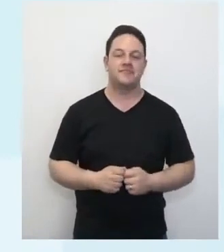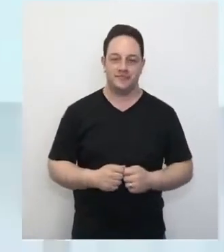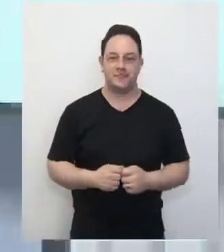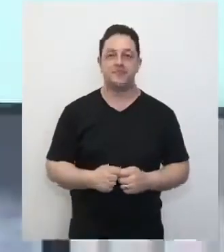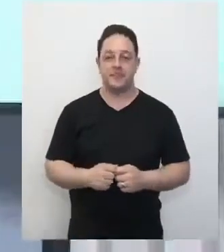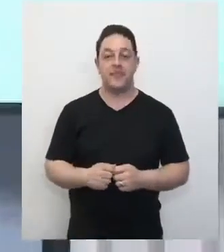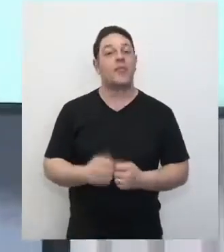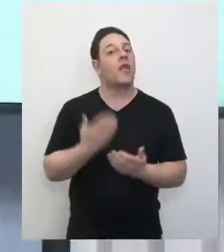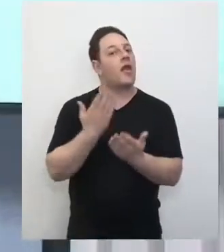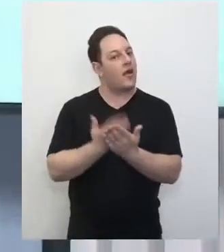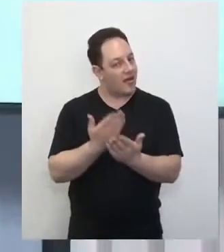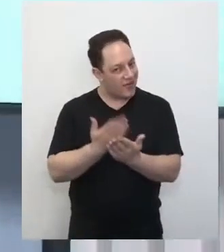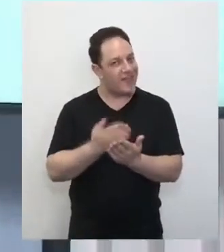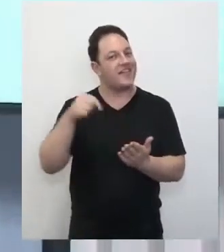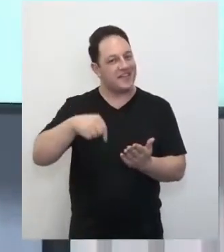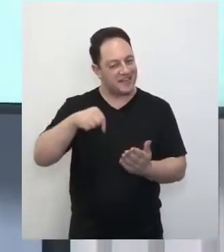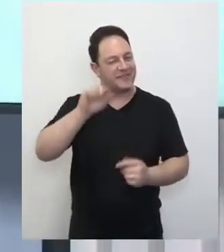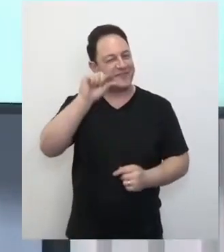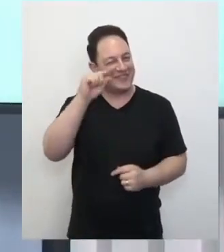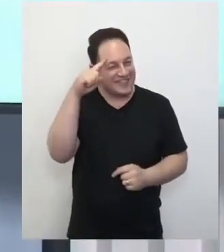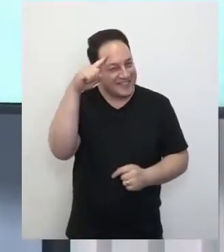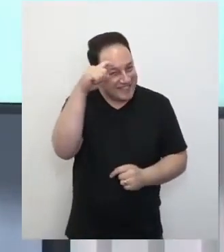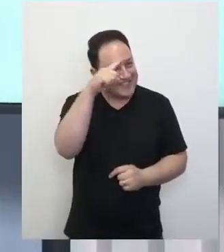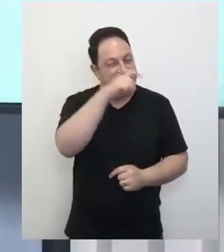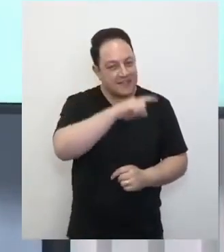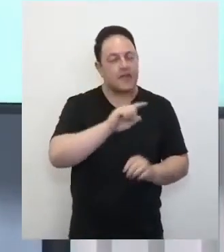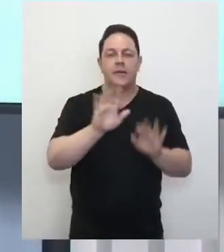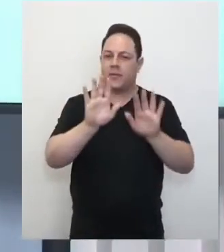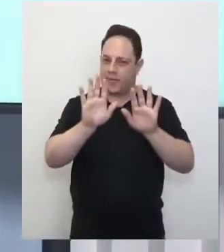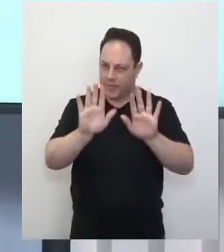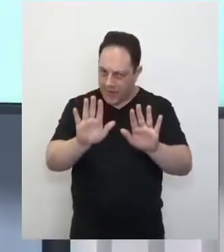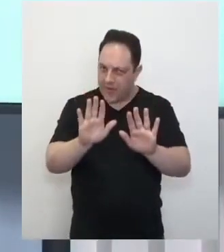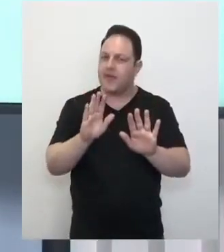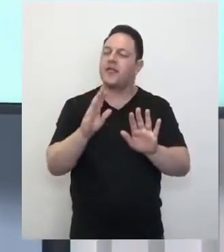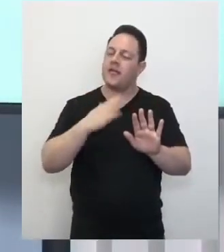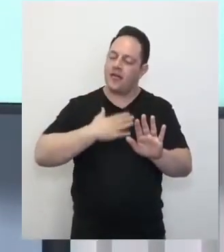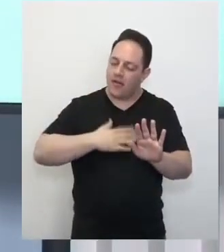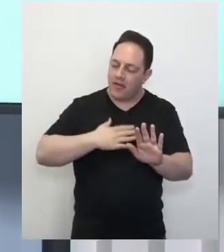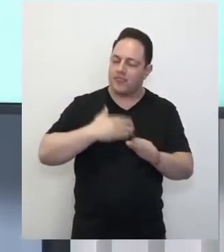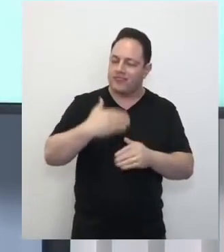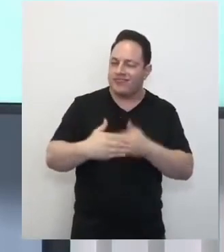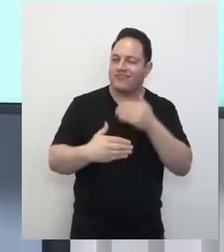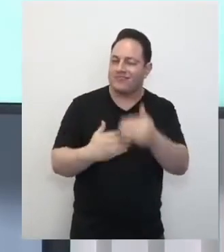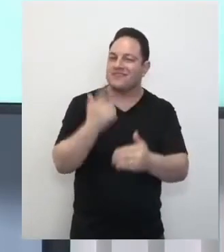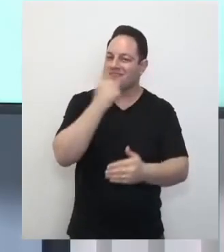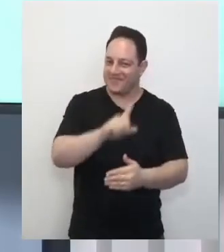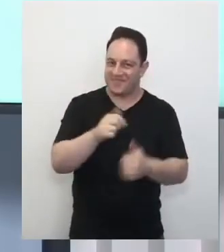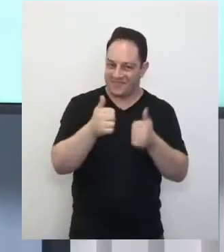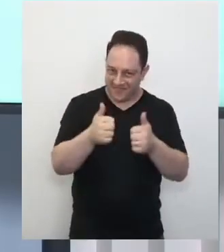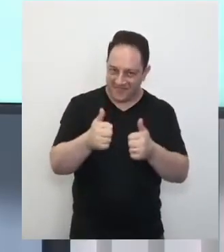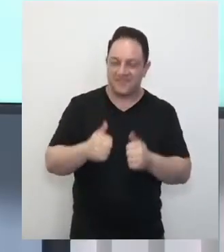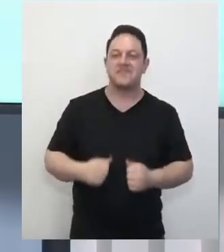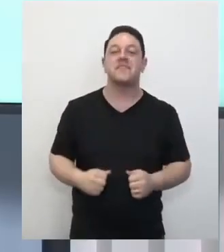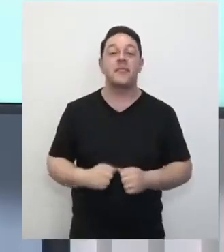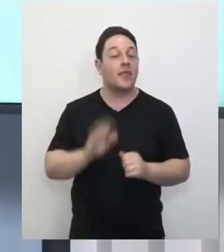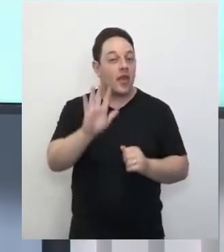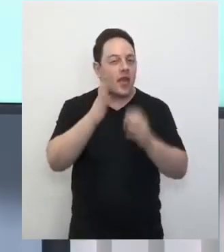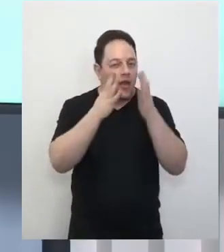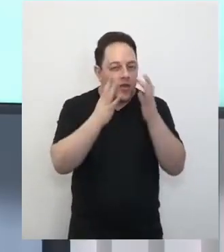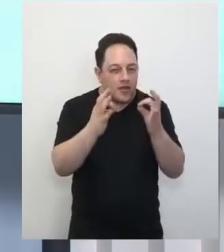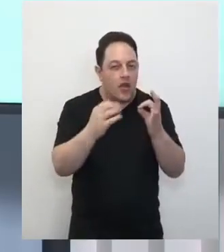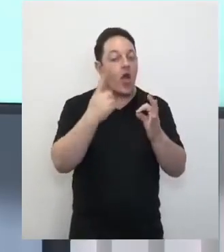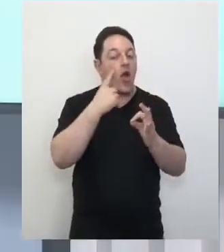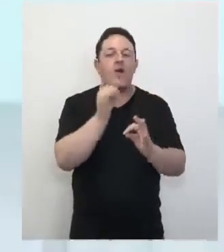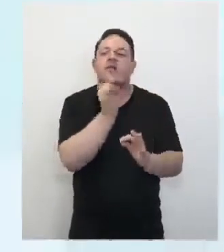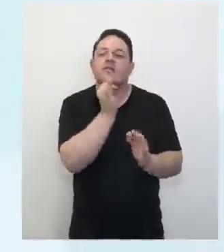essa aula é um pouquinho difícil mas vamos com calma que a gente chegar lá então preste atenção